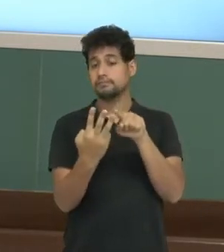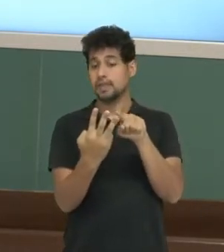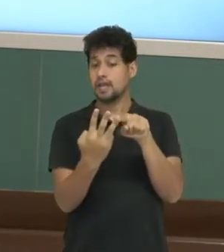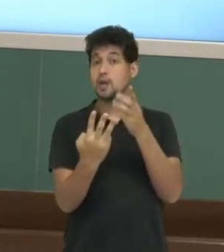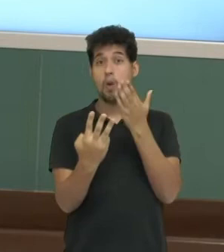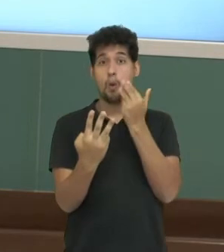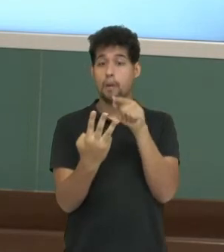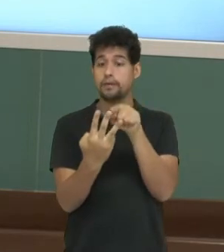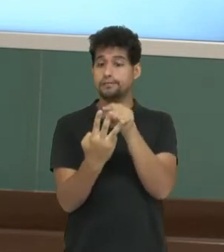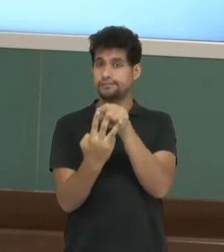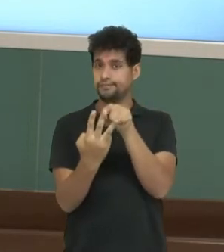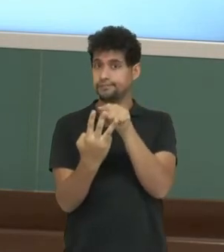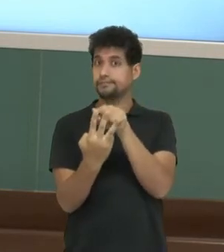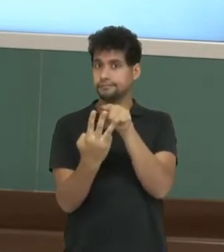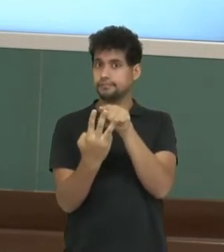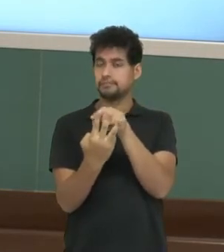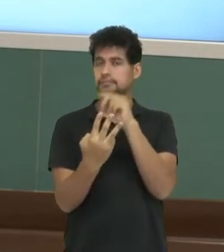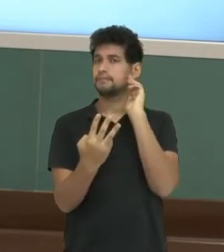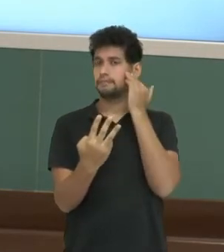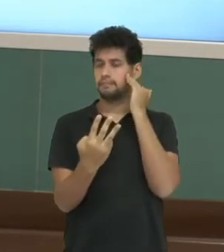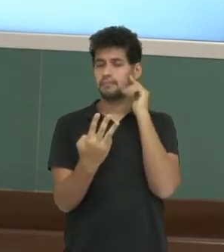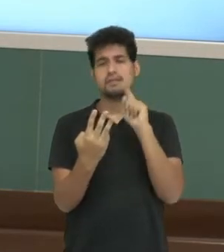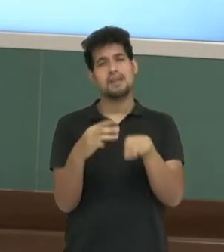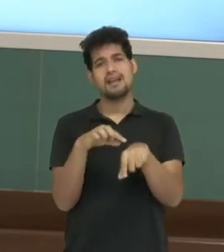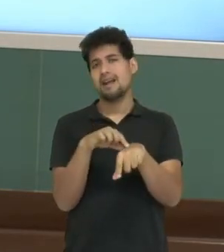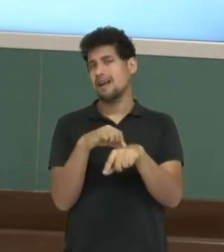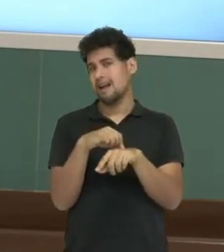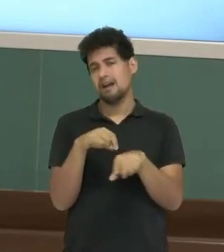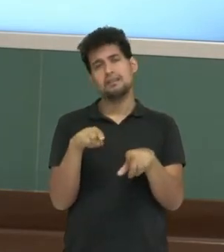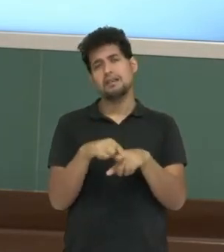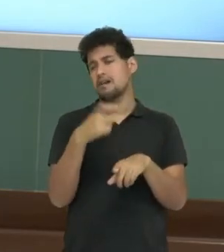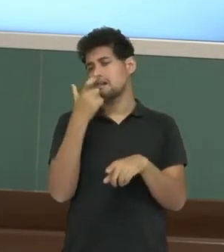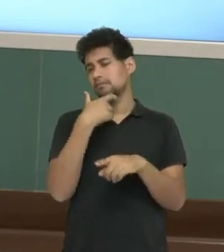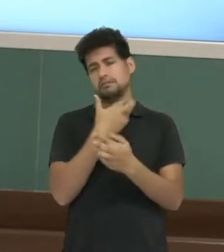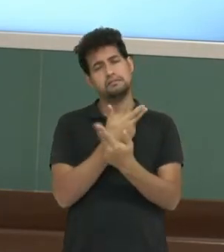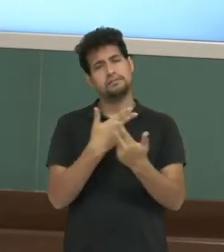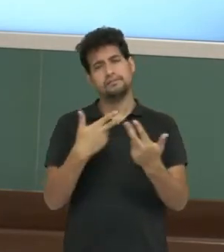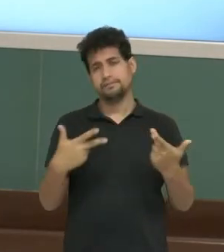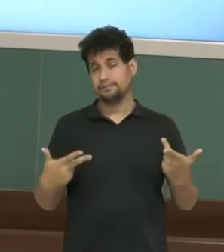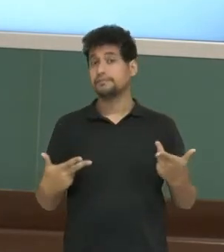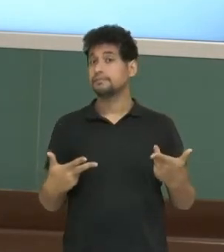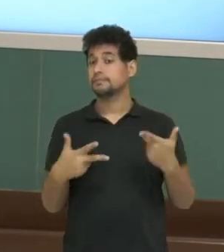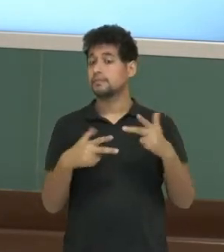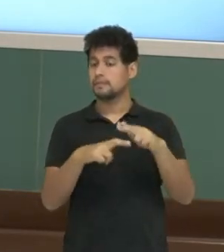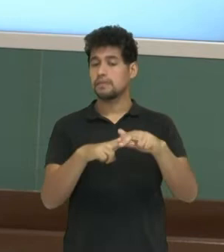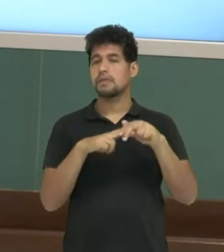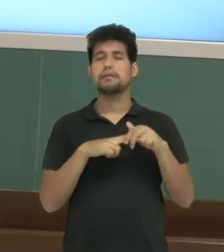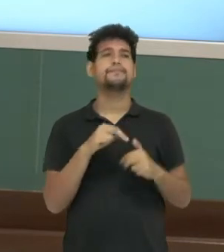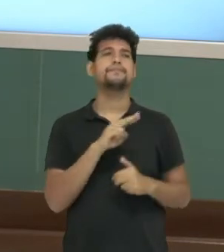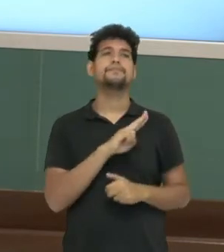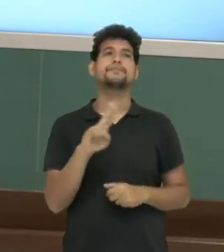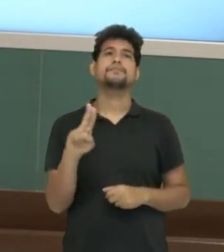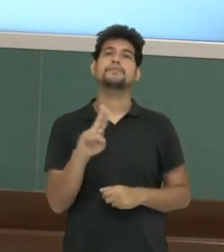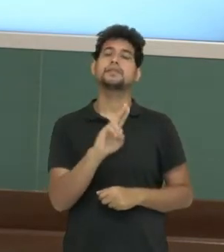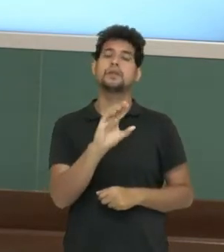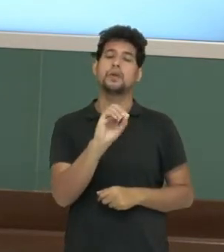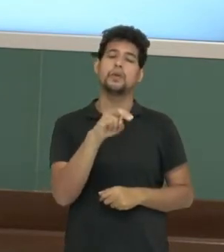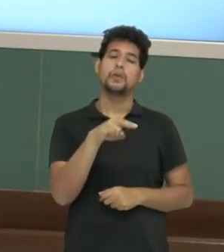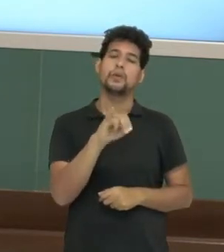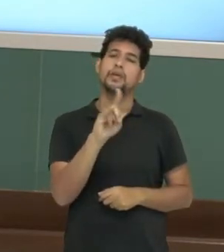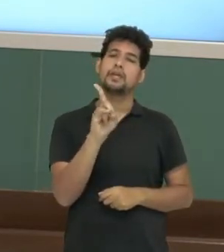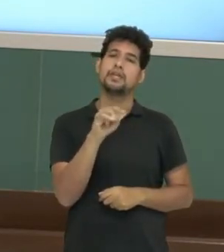da carne, né, de animal, como também de vegetais. Por isso, eles são classificados